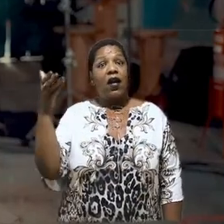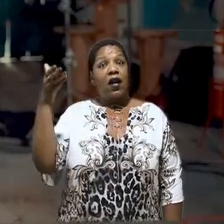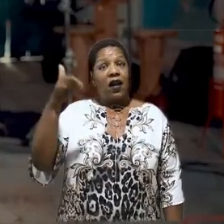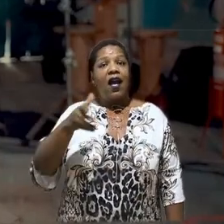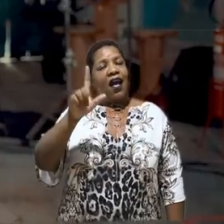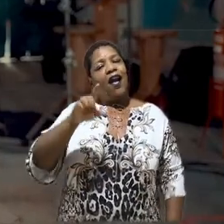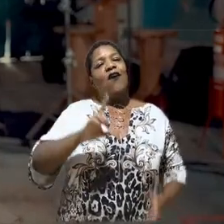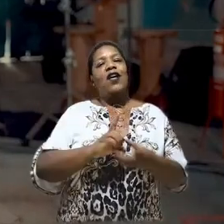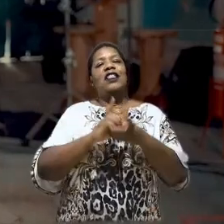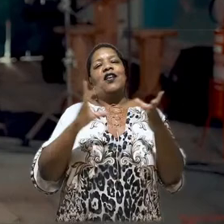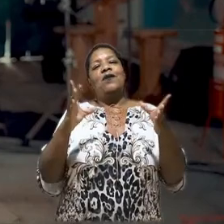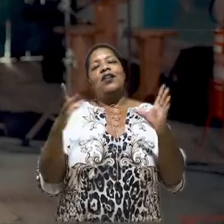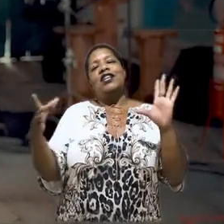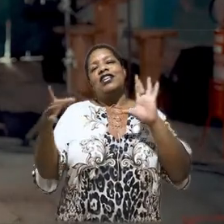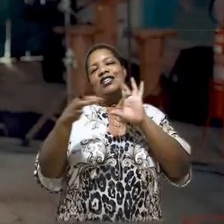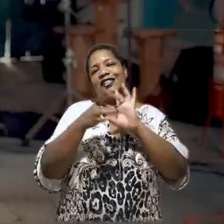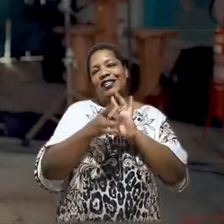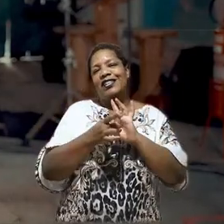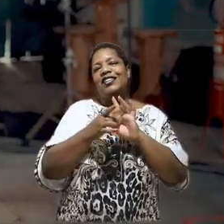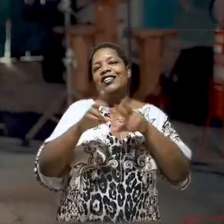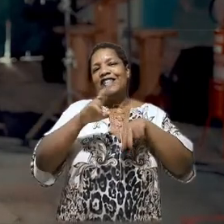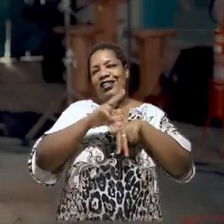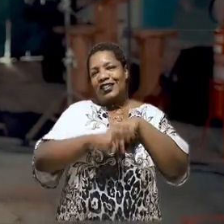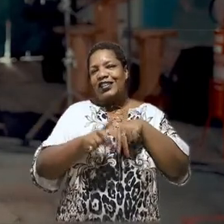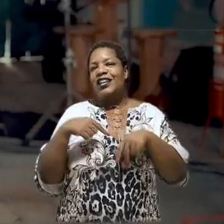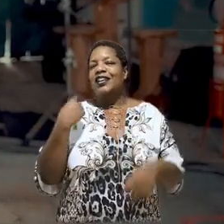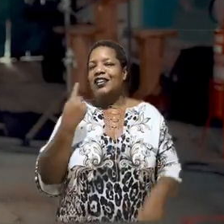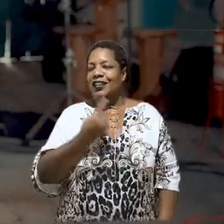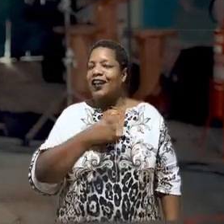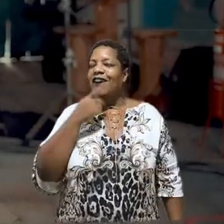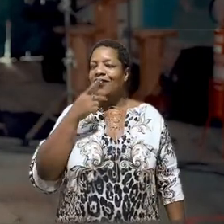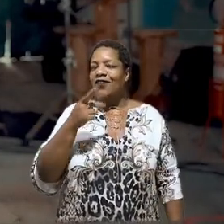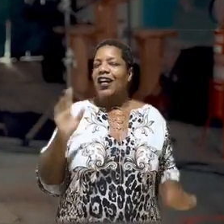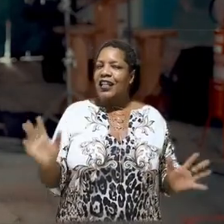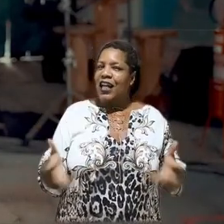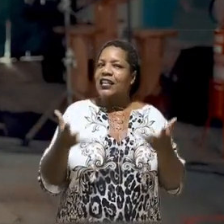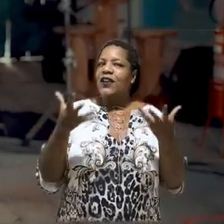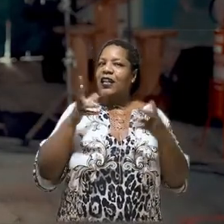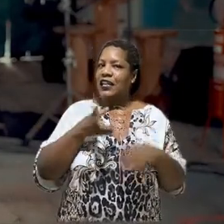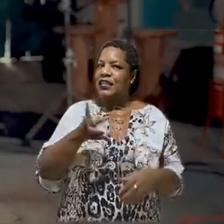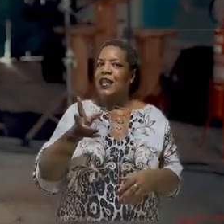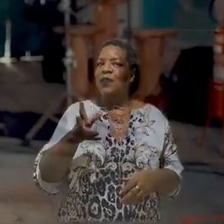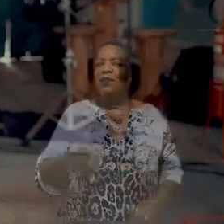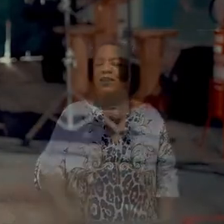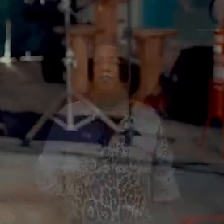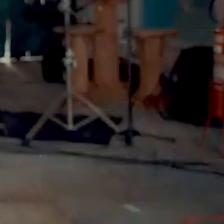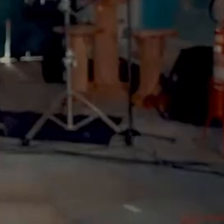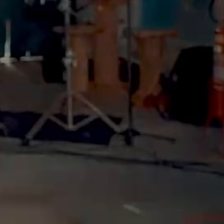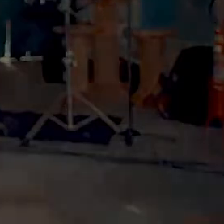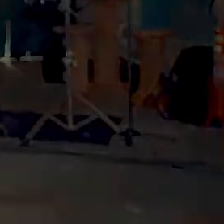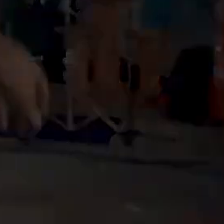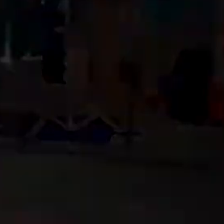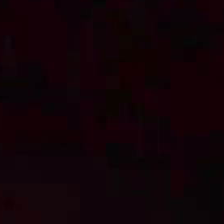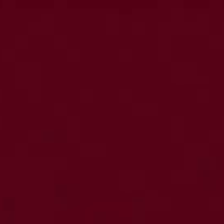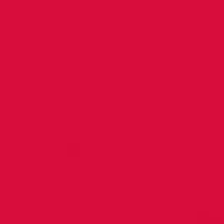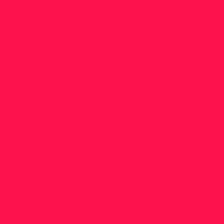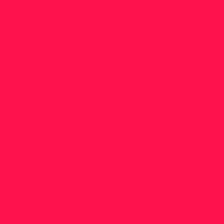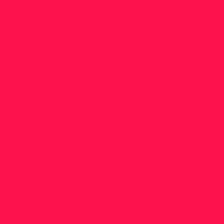favela atrás Isso é uma democracia e uma a família dele tá tchau